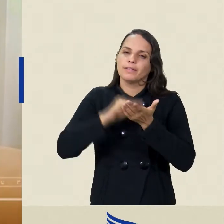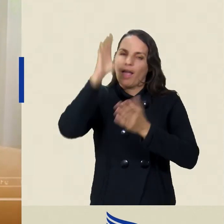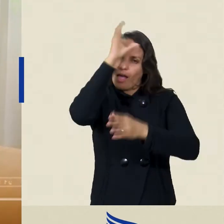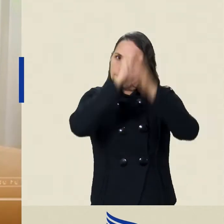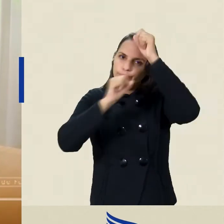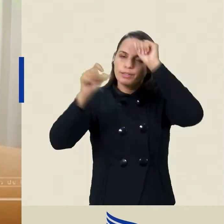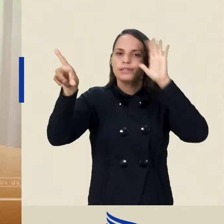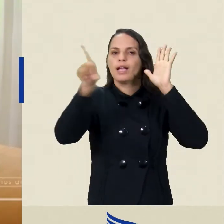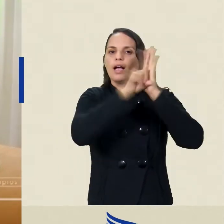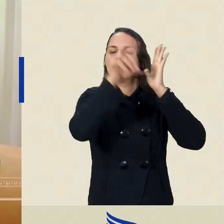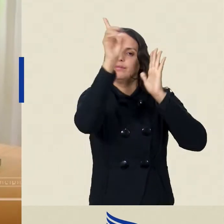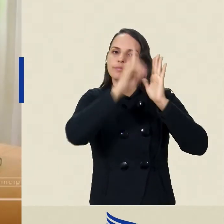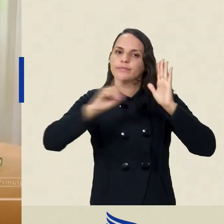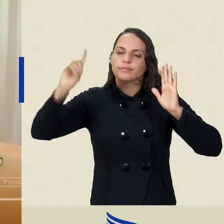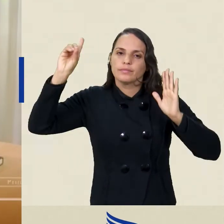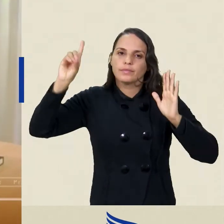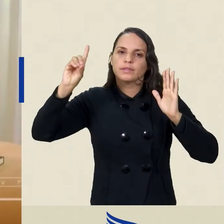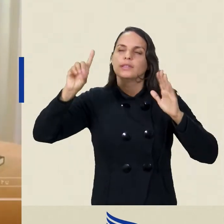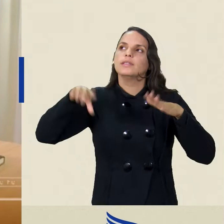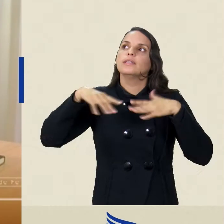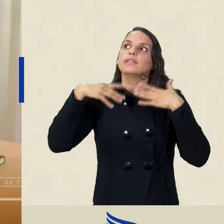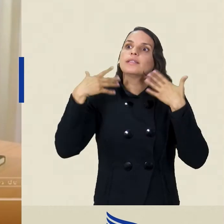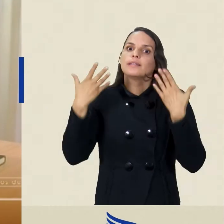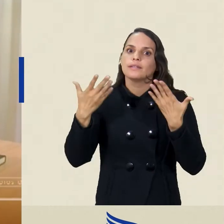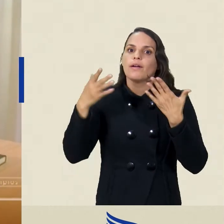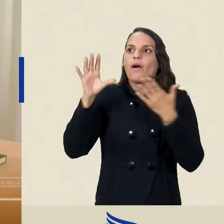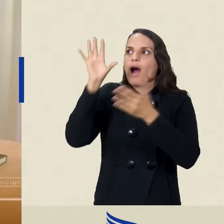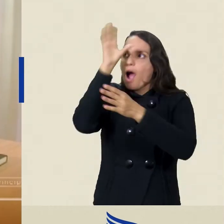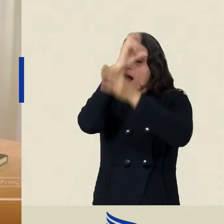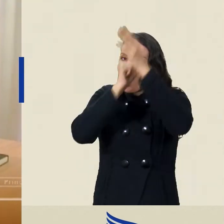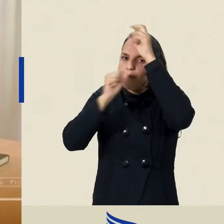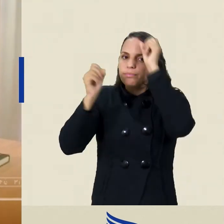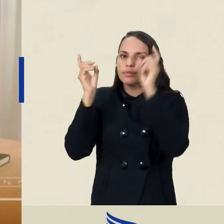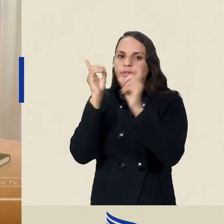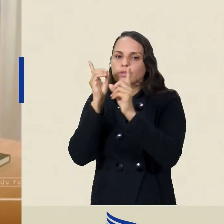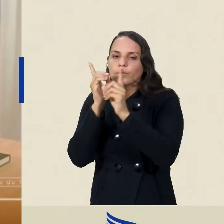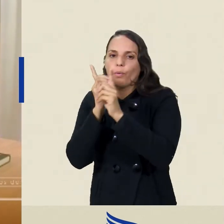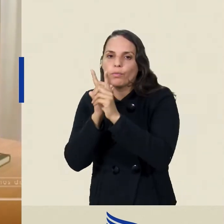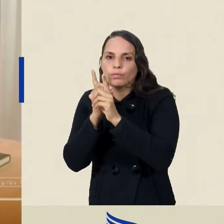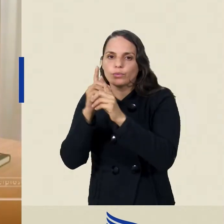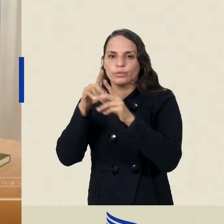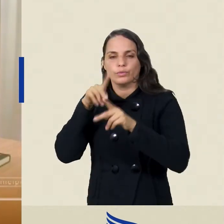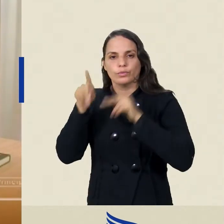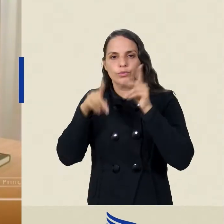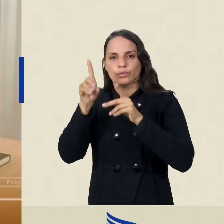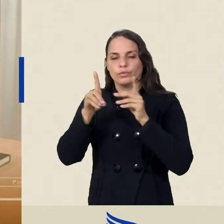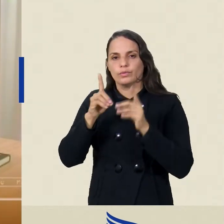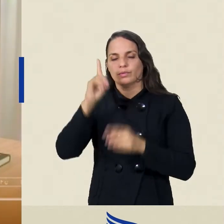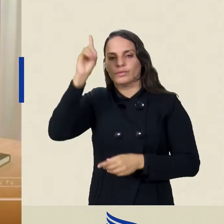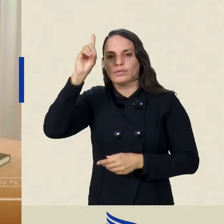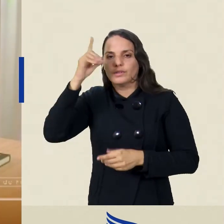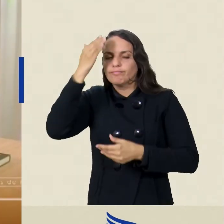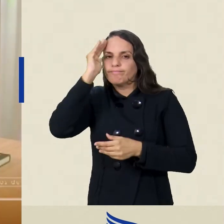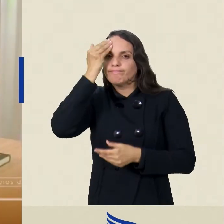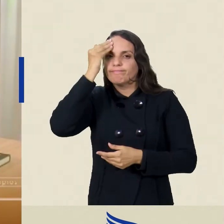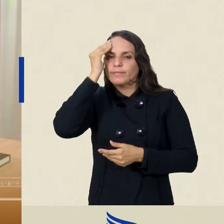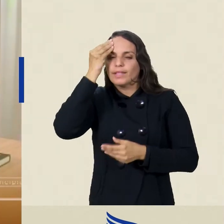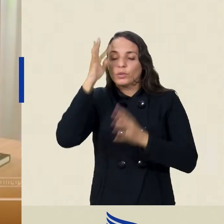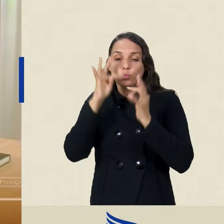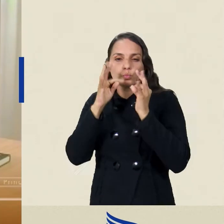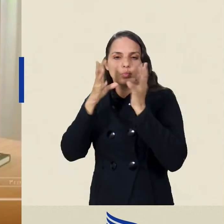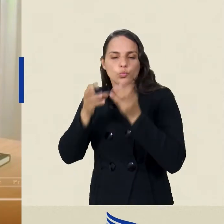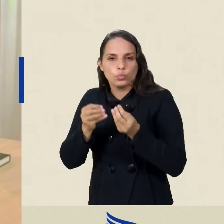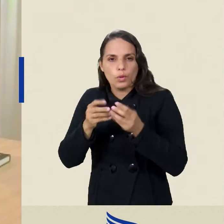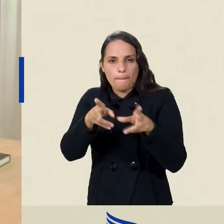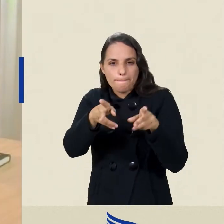divina, e entre em contato com o povo de Deus, passando a entender toda a verdade, percebendo que